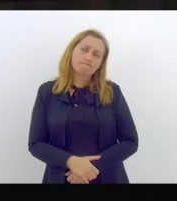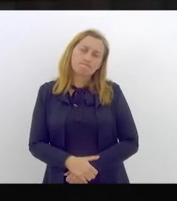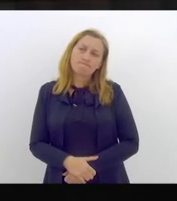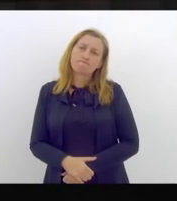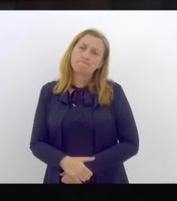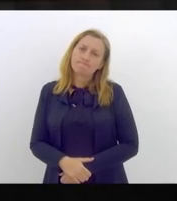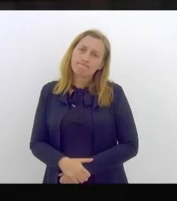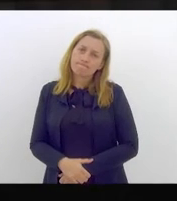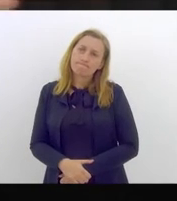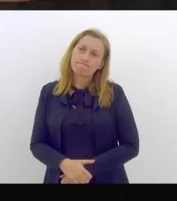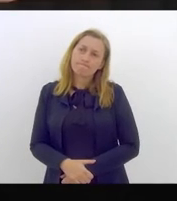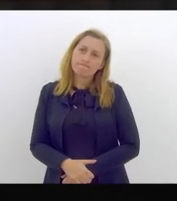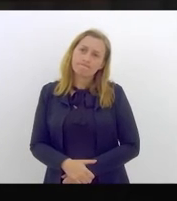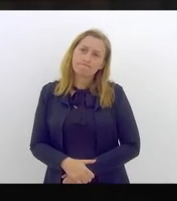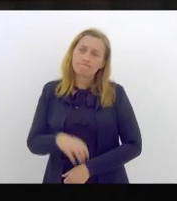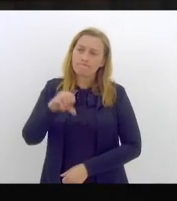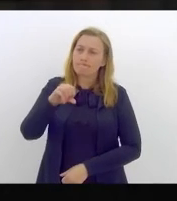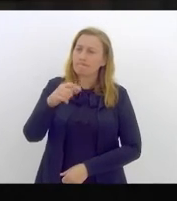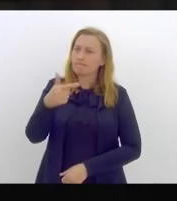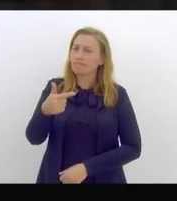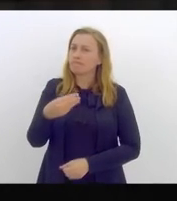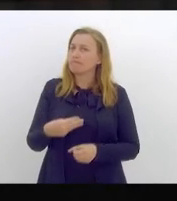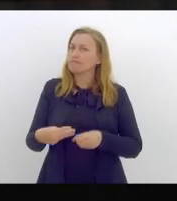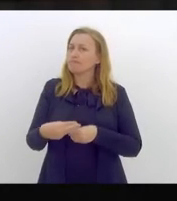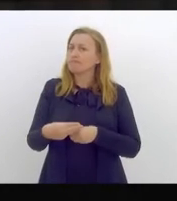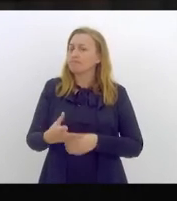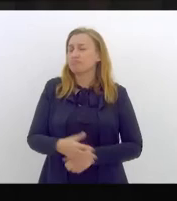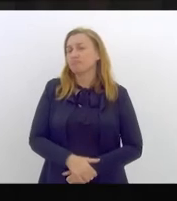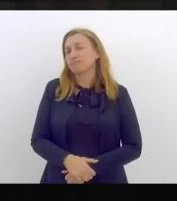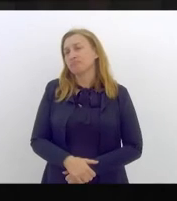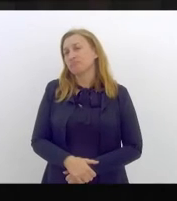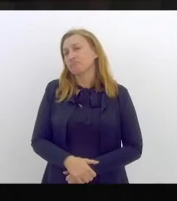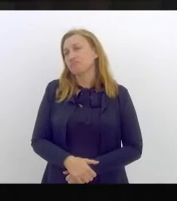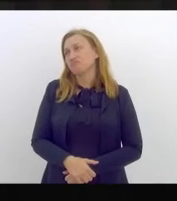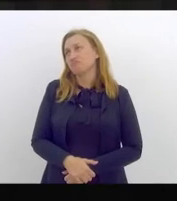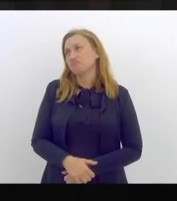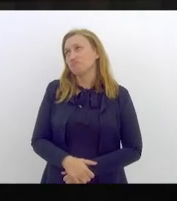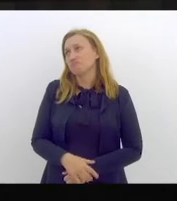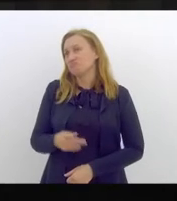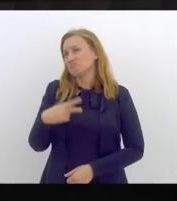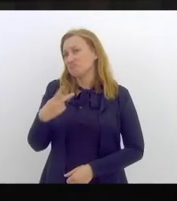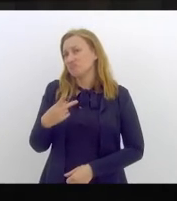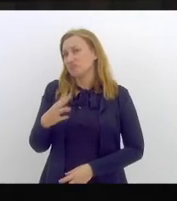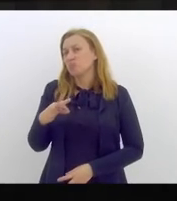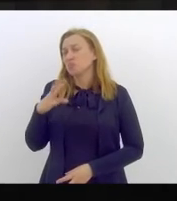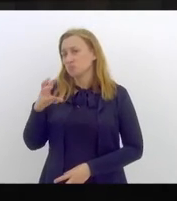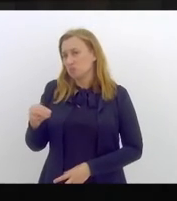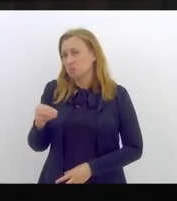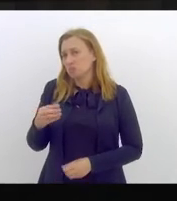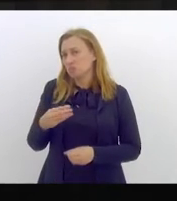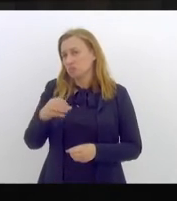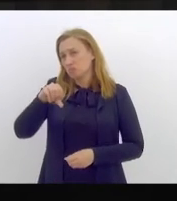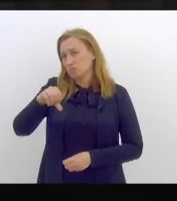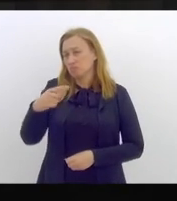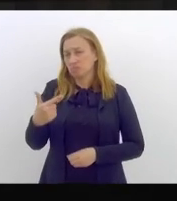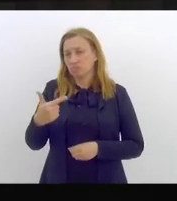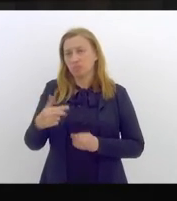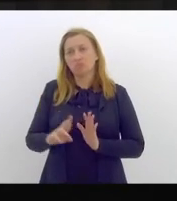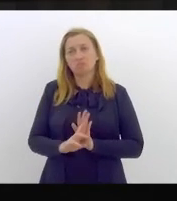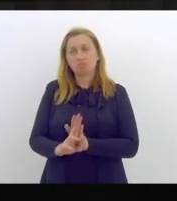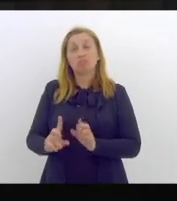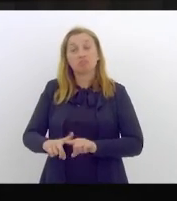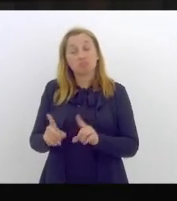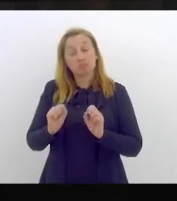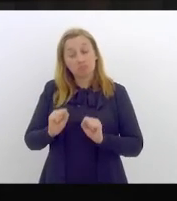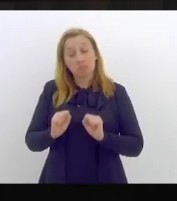municípios. 92 municípios. Não digo que todos os 92 estão representados, mas talvez eu